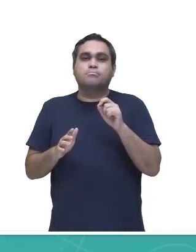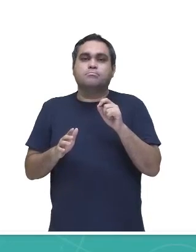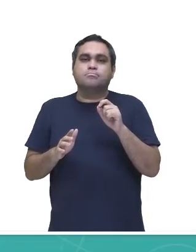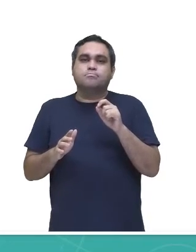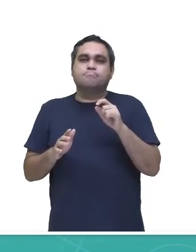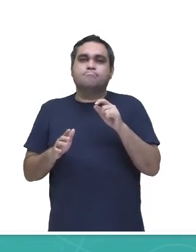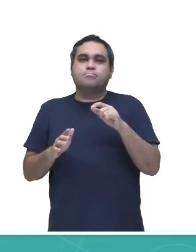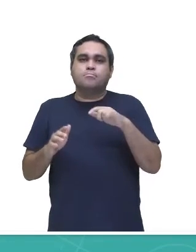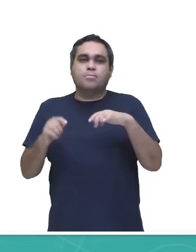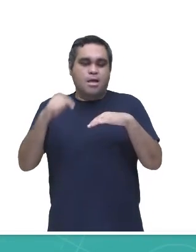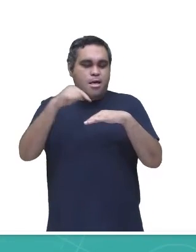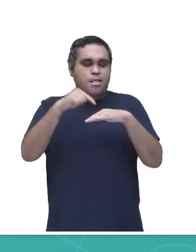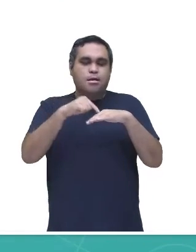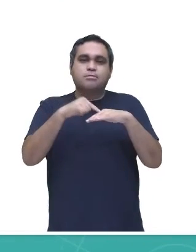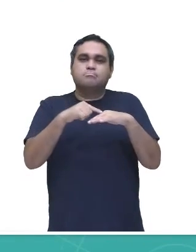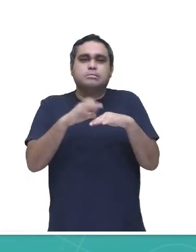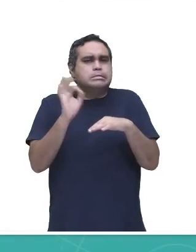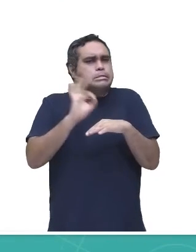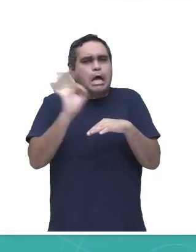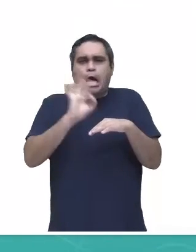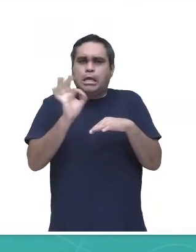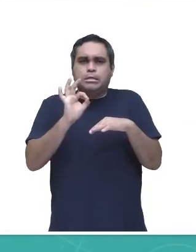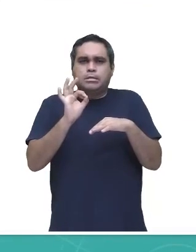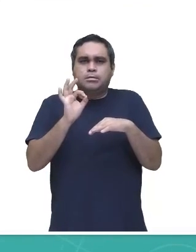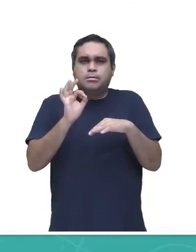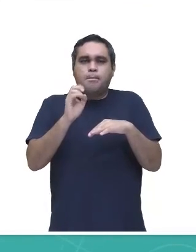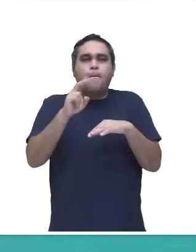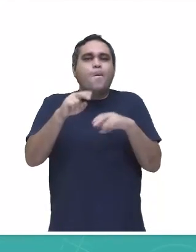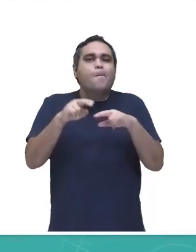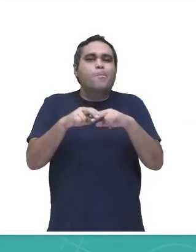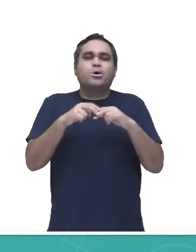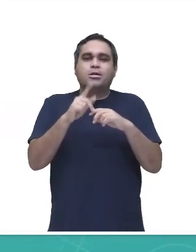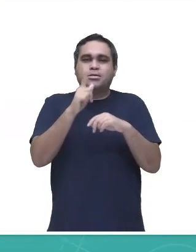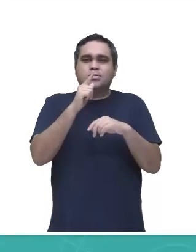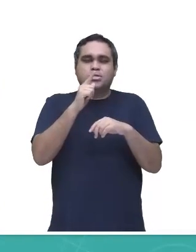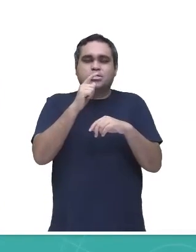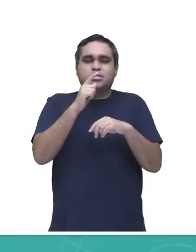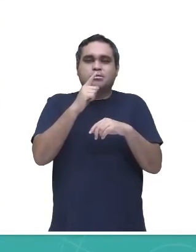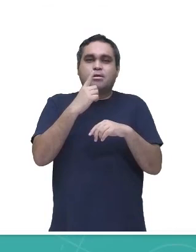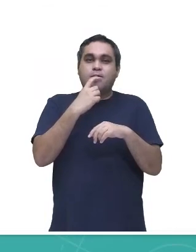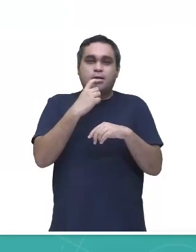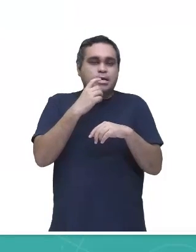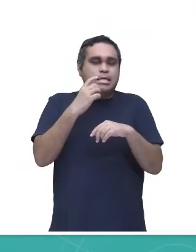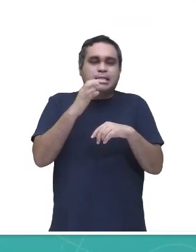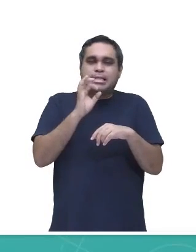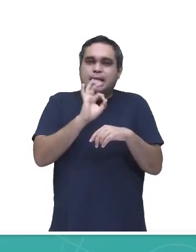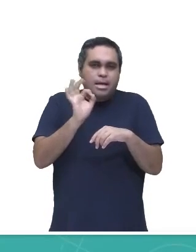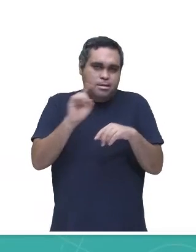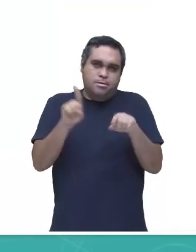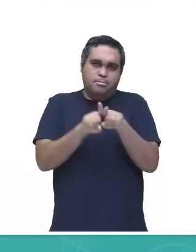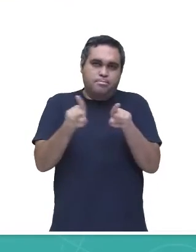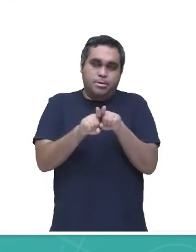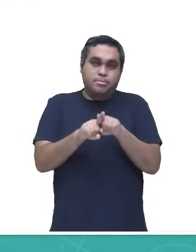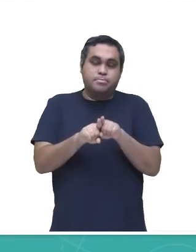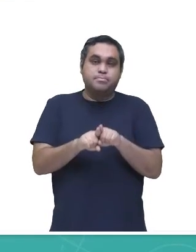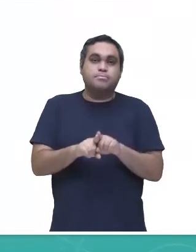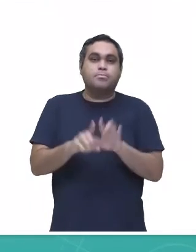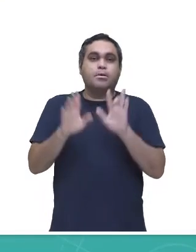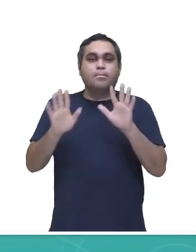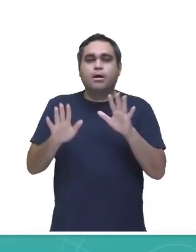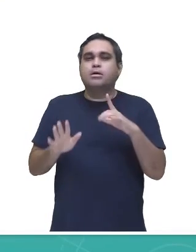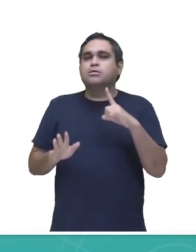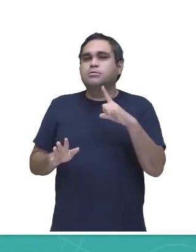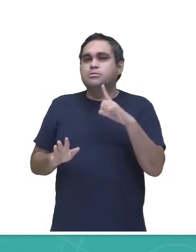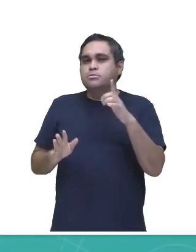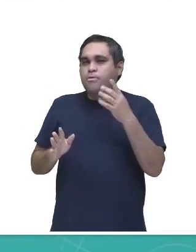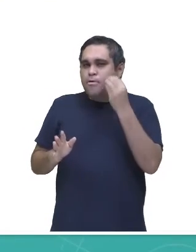teve sangramento aí no caso. Mas a gente vai observar a resposta da nossa questão de número 2, né, que a gente trouxe aí para